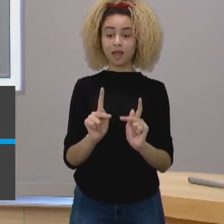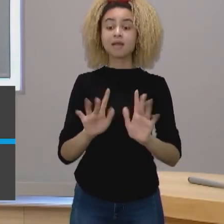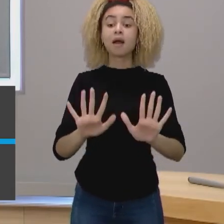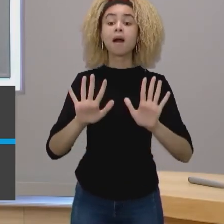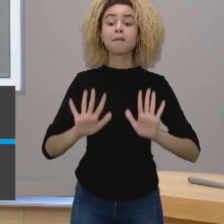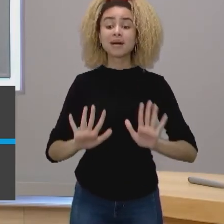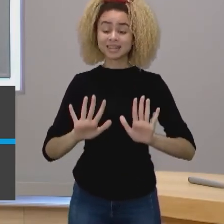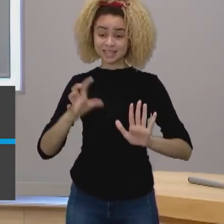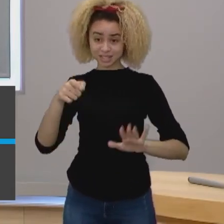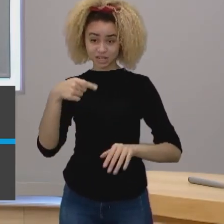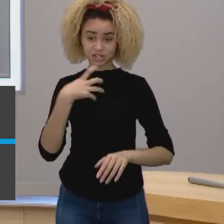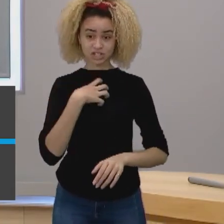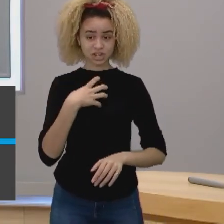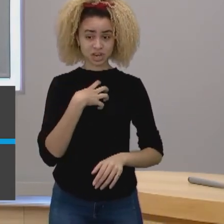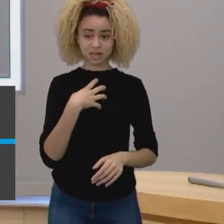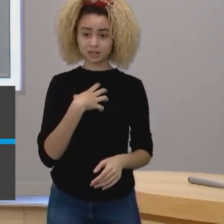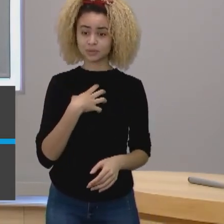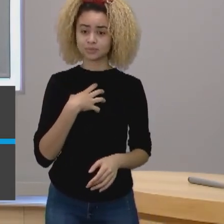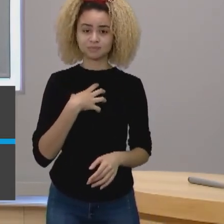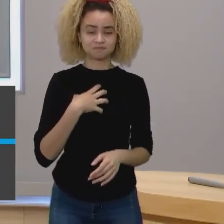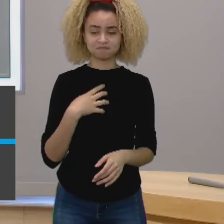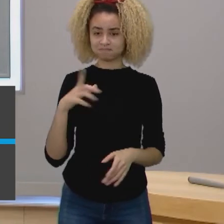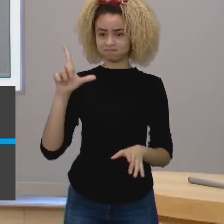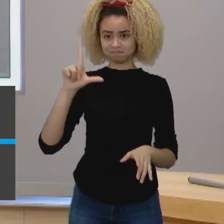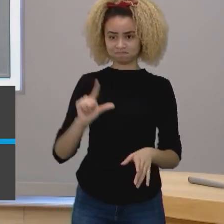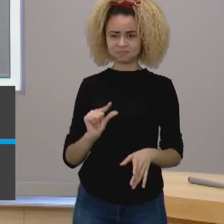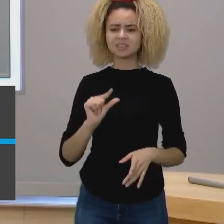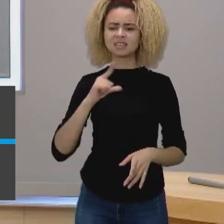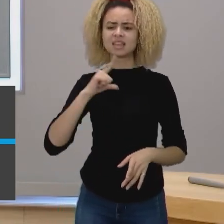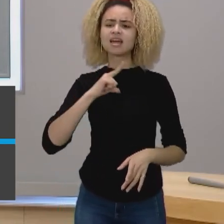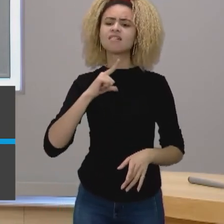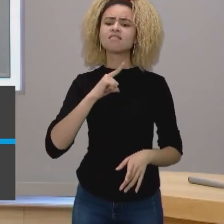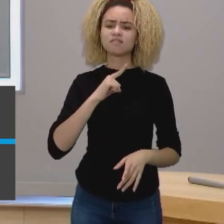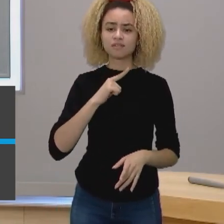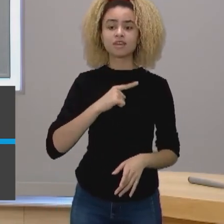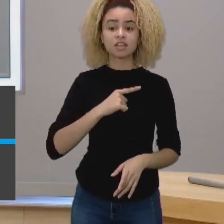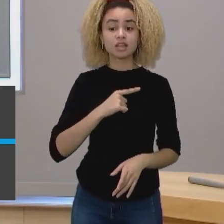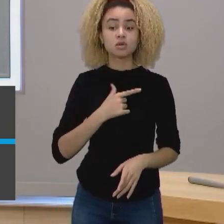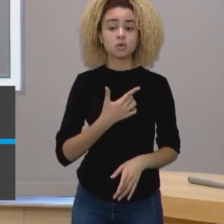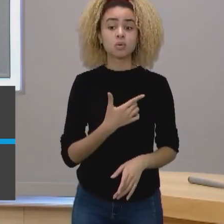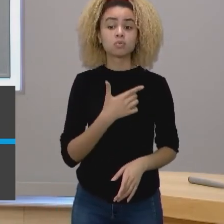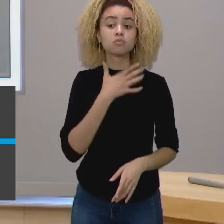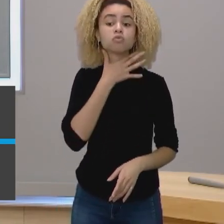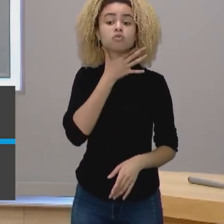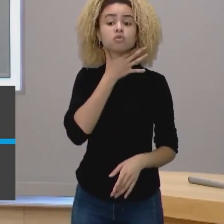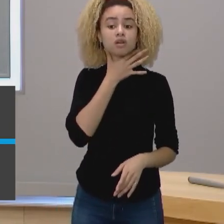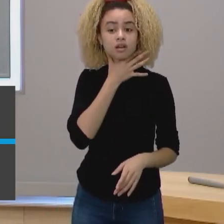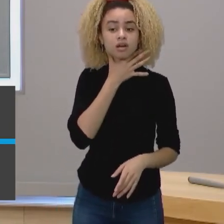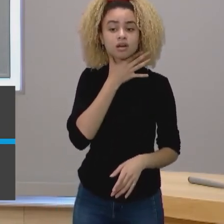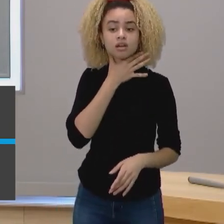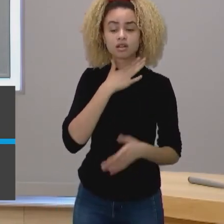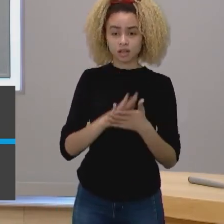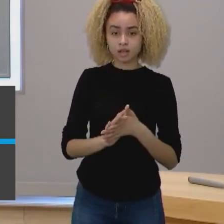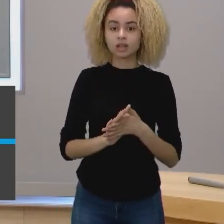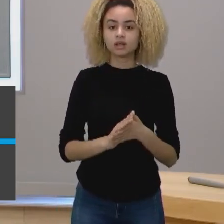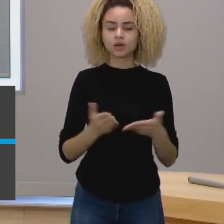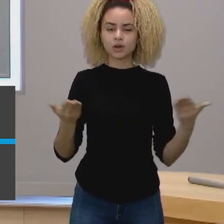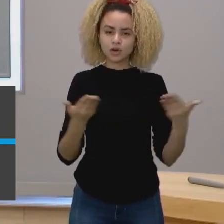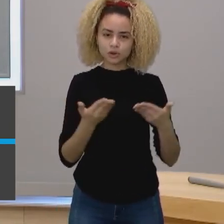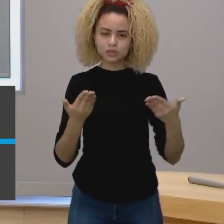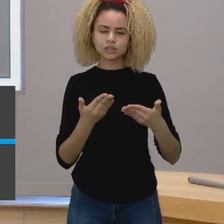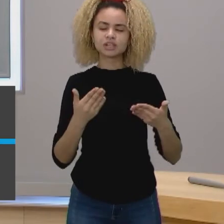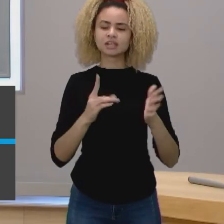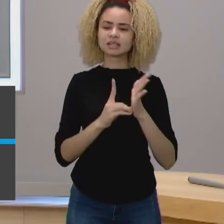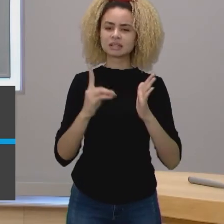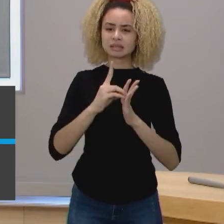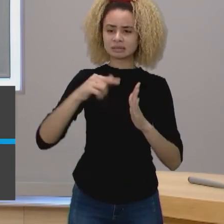esse modelo entrou em crise, né? Inclusive houve uma crise do capitalismo, né? E daí no caso o Ricardo Antunes ele está falando da